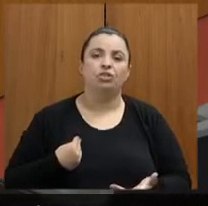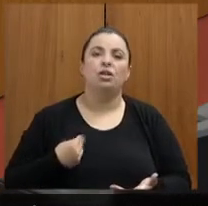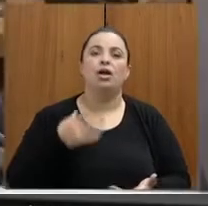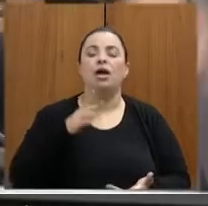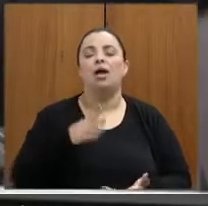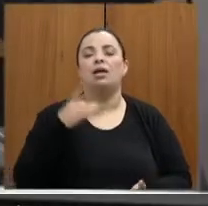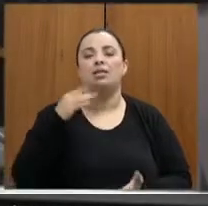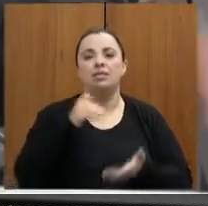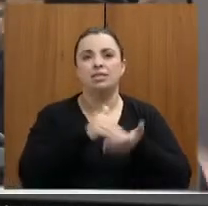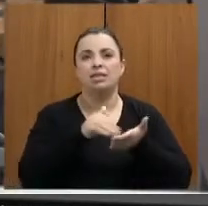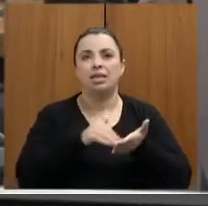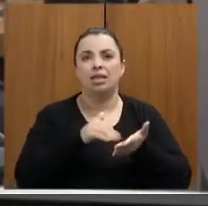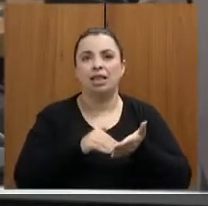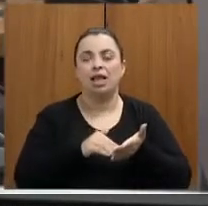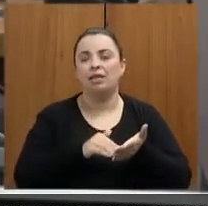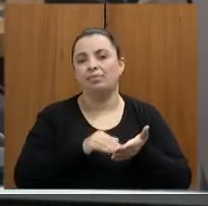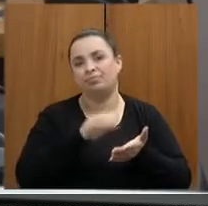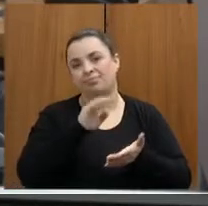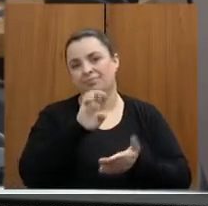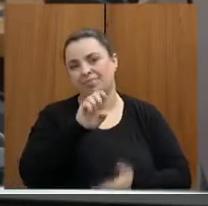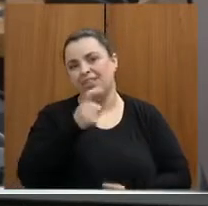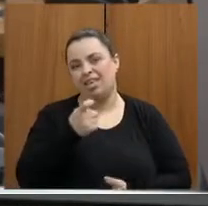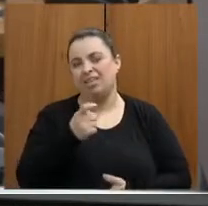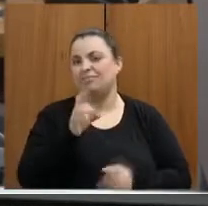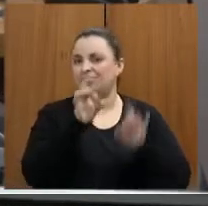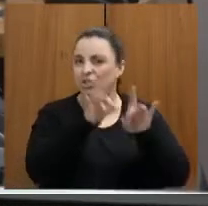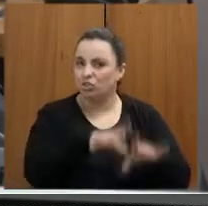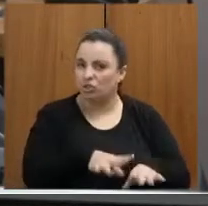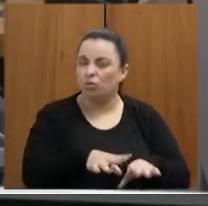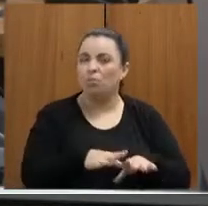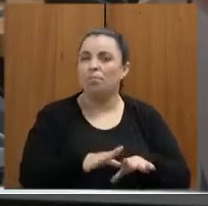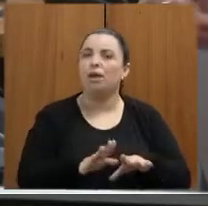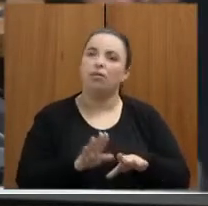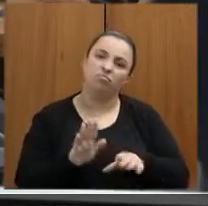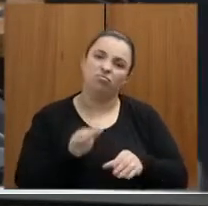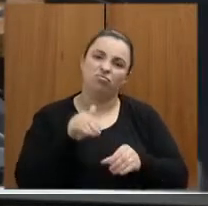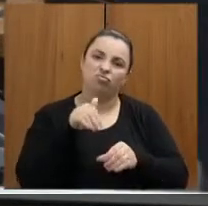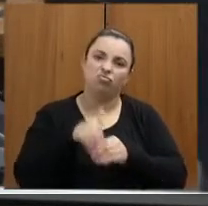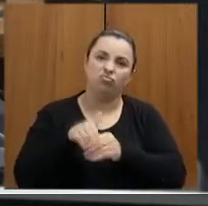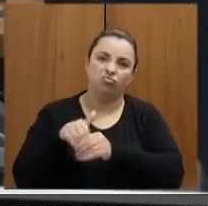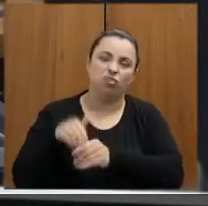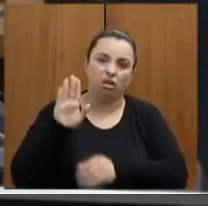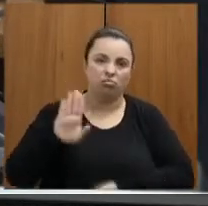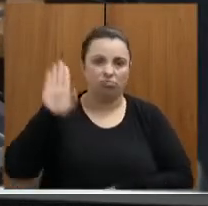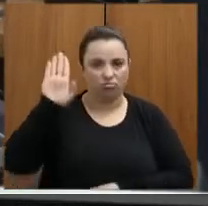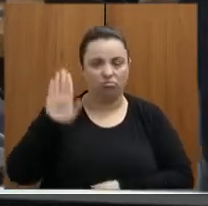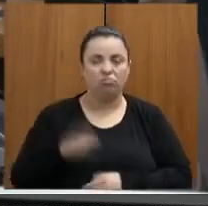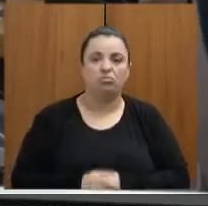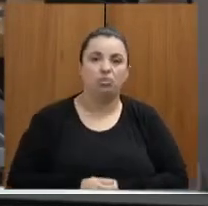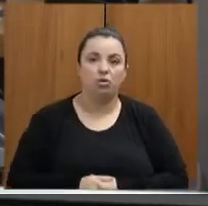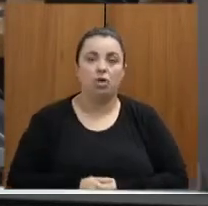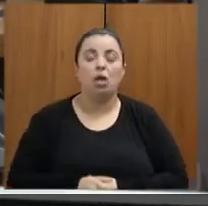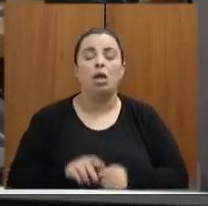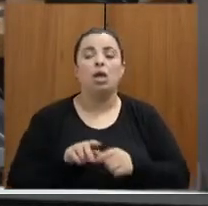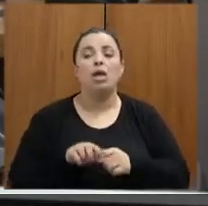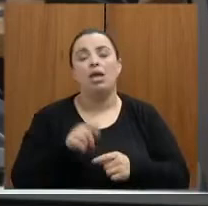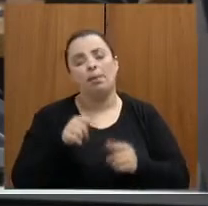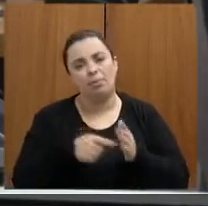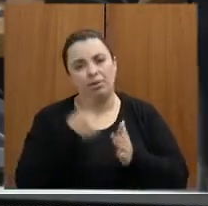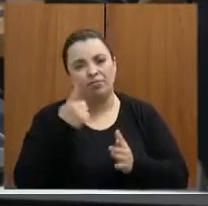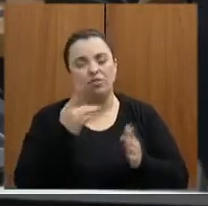eleição então tive a oportunidade de trabalhar com o Senhor conversar com o senhor a gente tem um trabalho bem bem atuante em todas as árvores